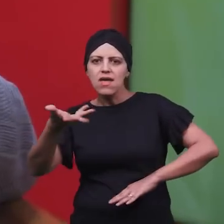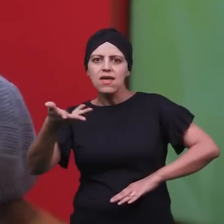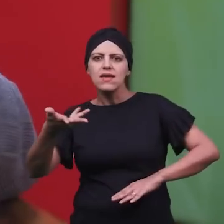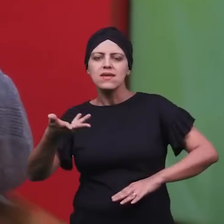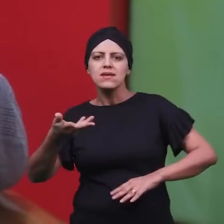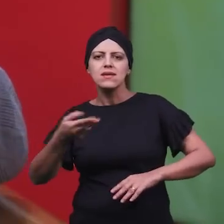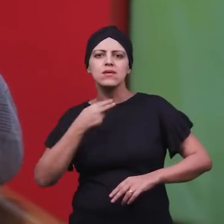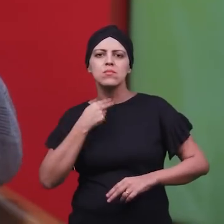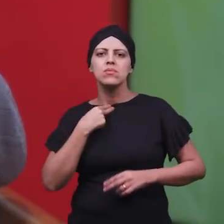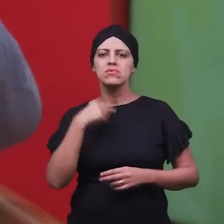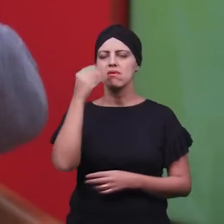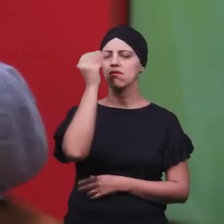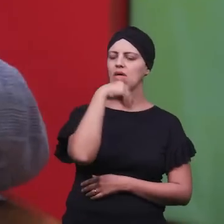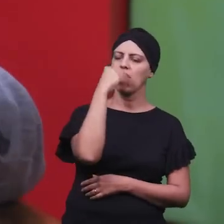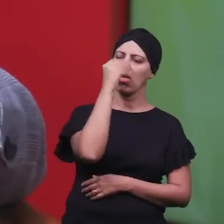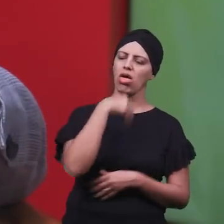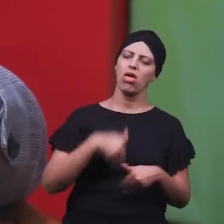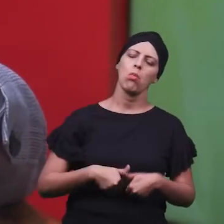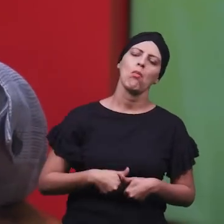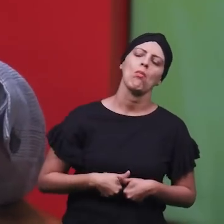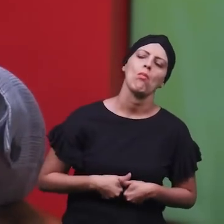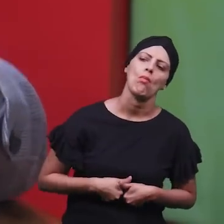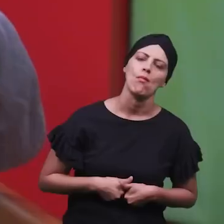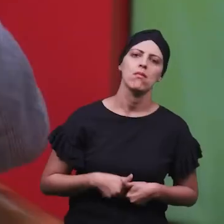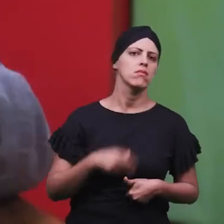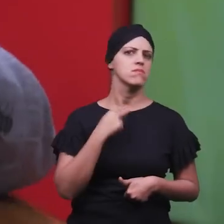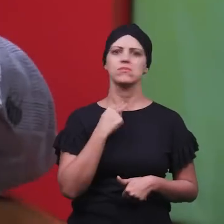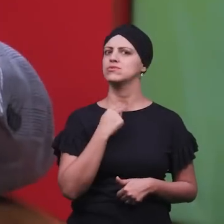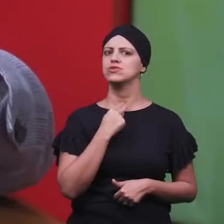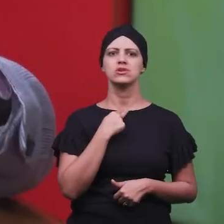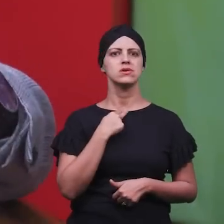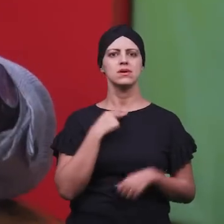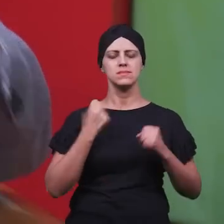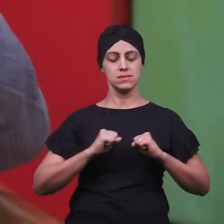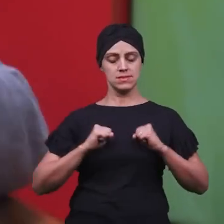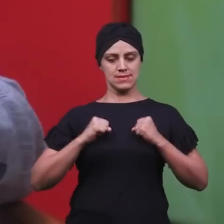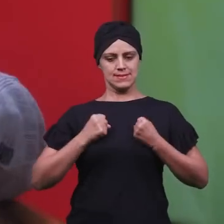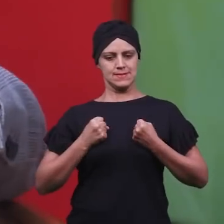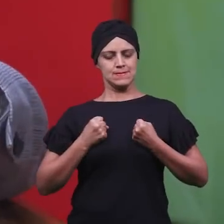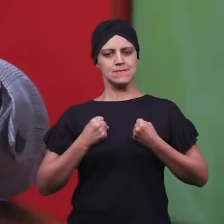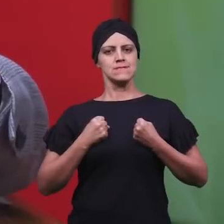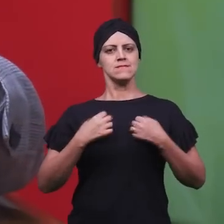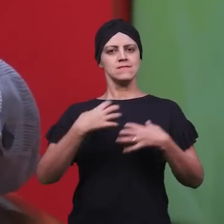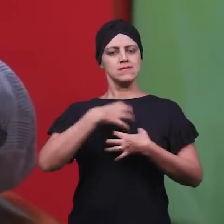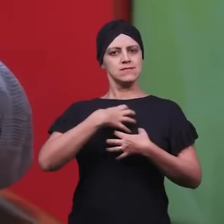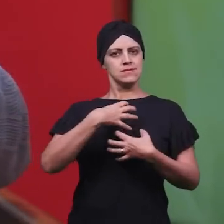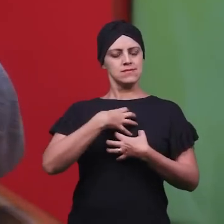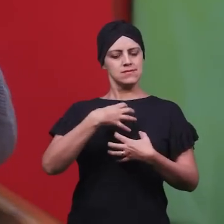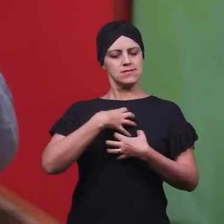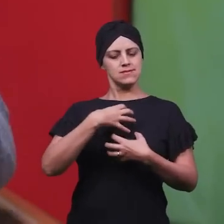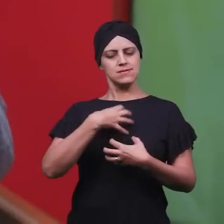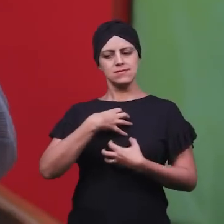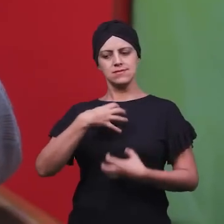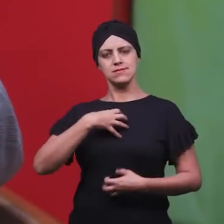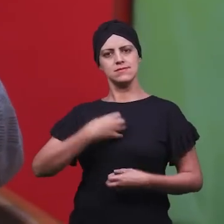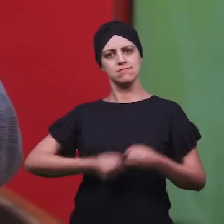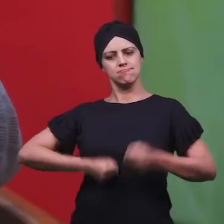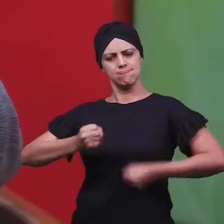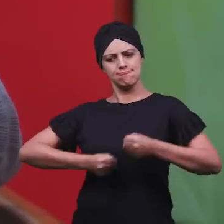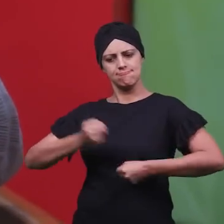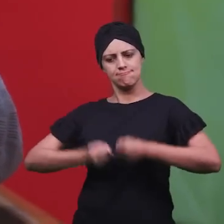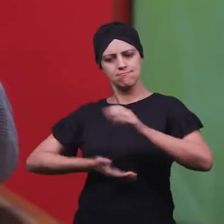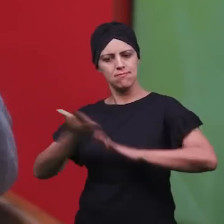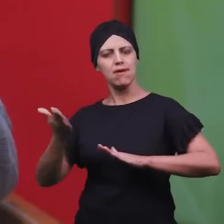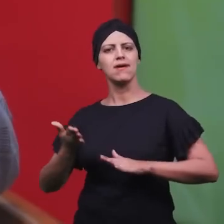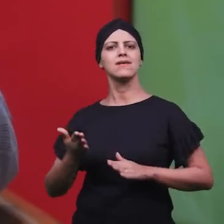sair, mas não iam sair enfraquecidos, nem anêmicos, nem trôpegos. Eles iam sair